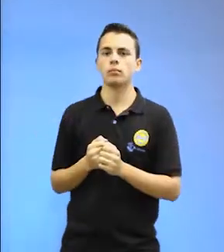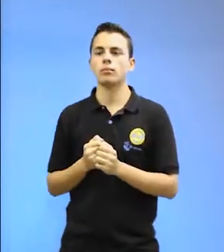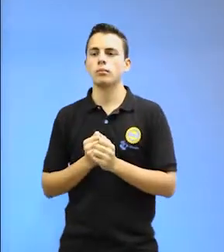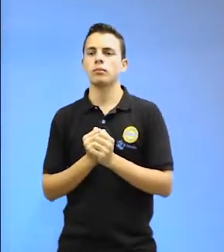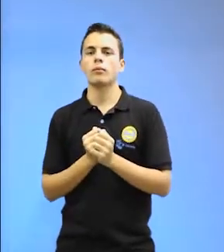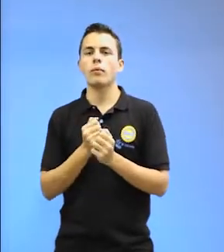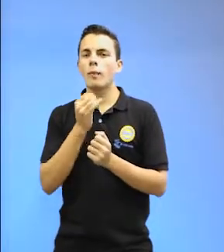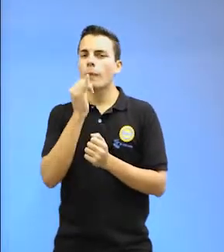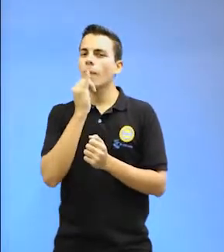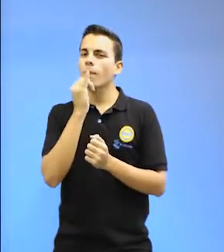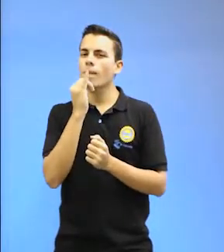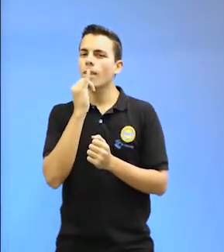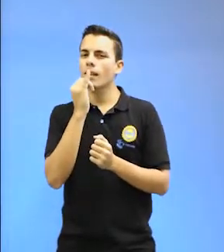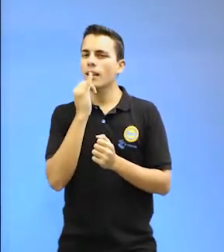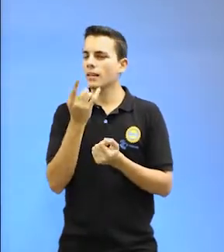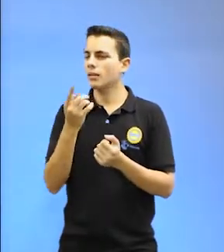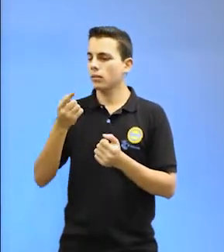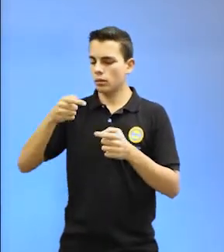Nós fazemos